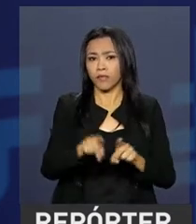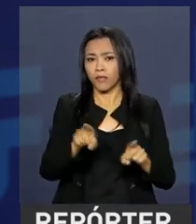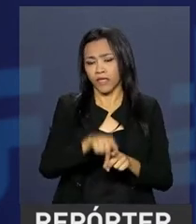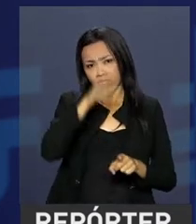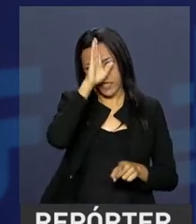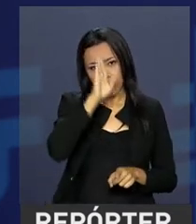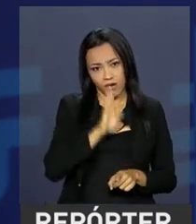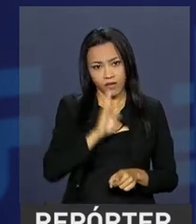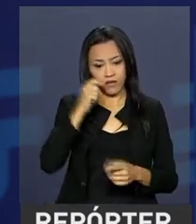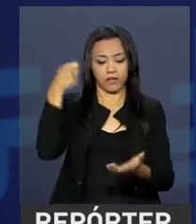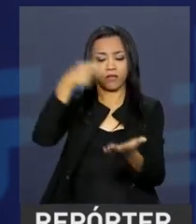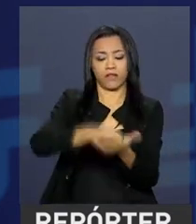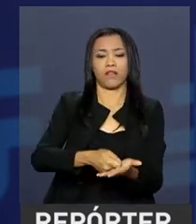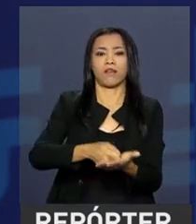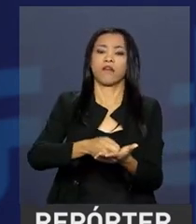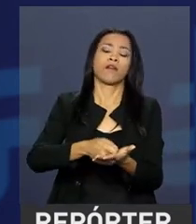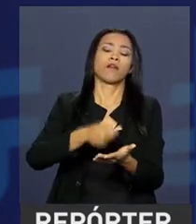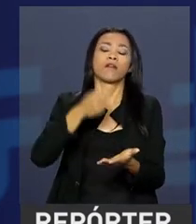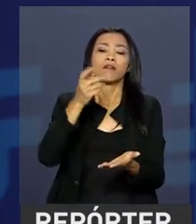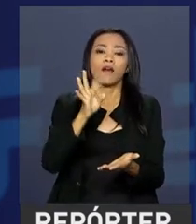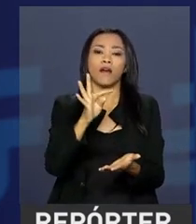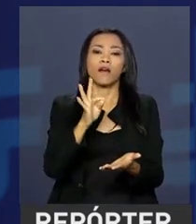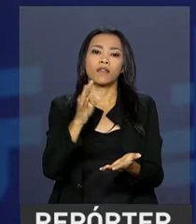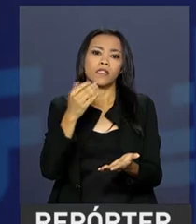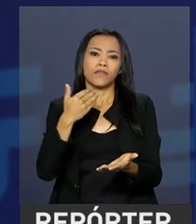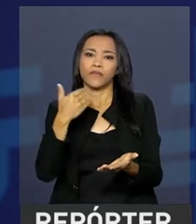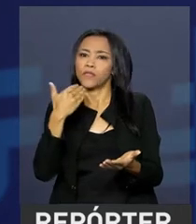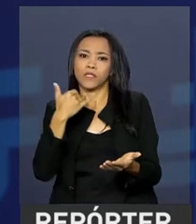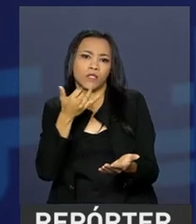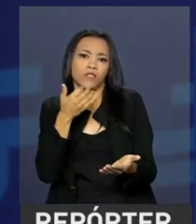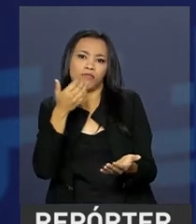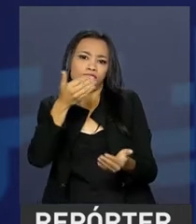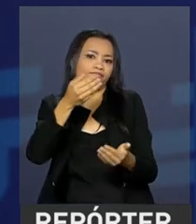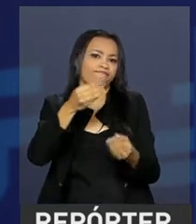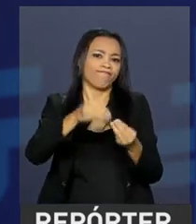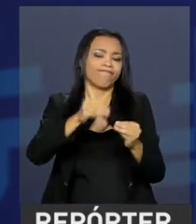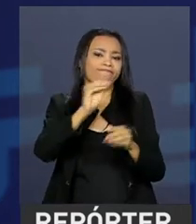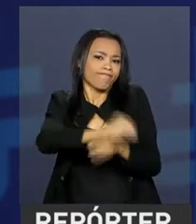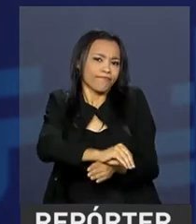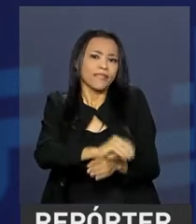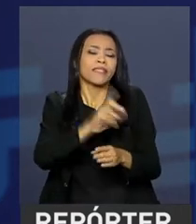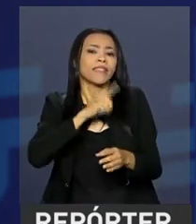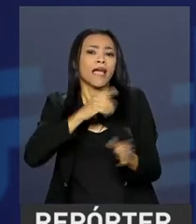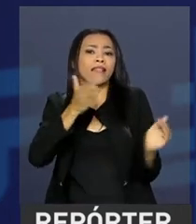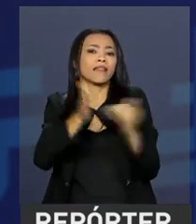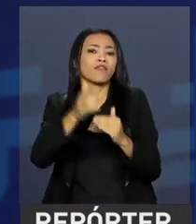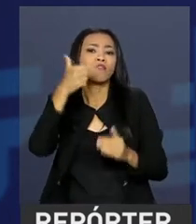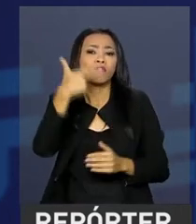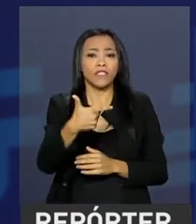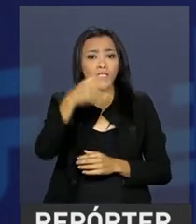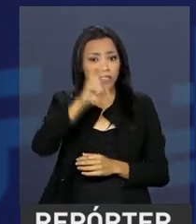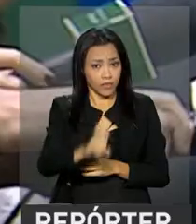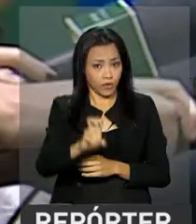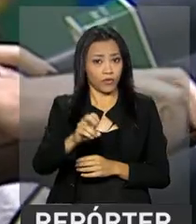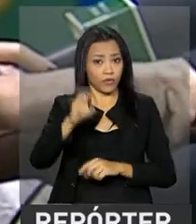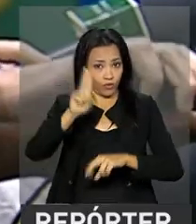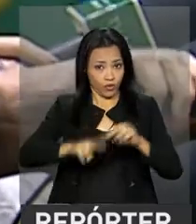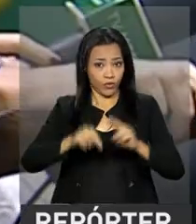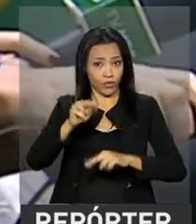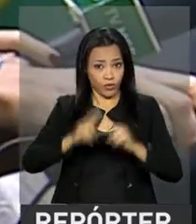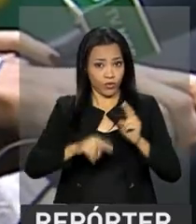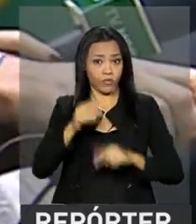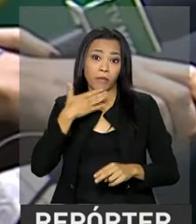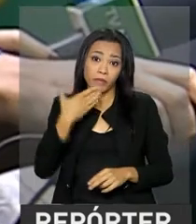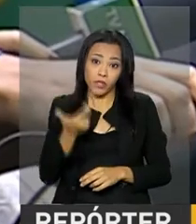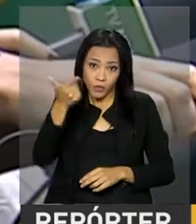na taxa de inscrição e teve o pedido negado têm até o dia 25 de junho para recorrer da decisão o sistema está